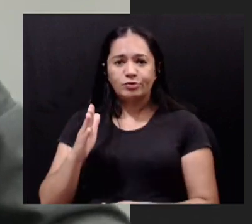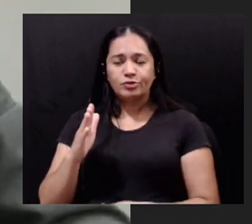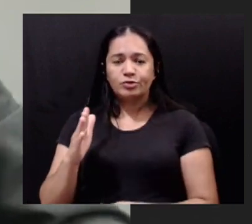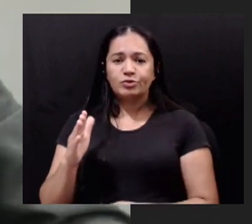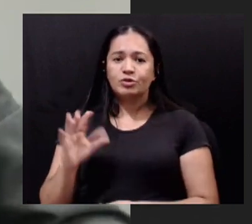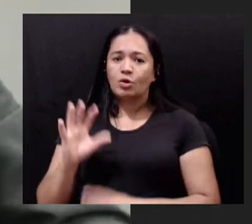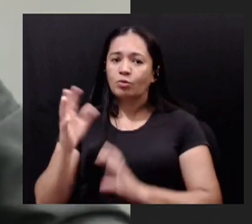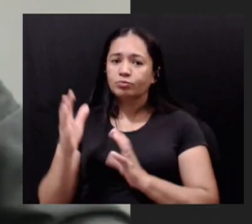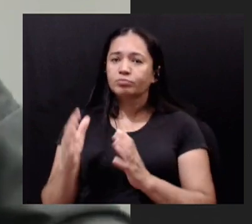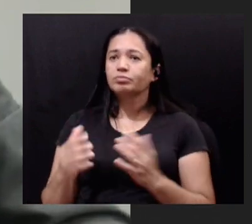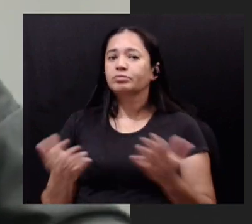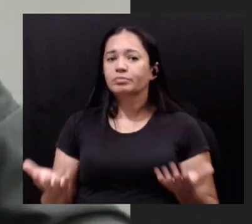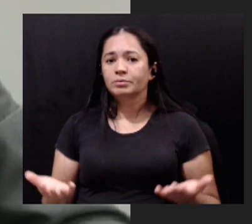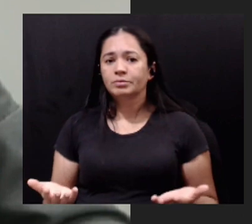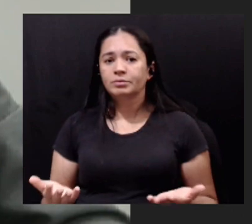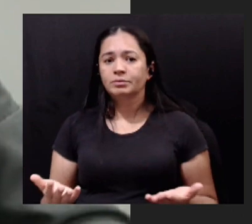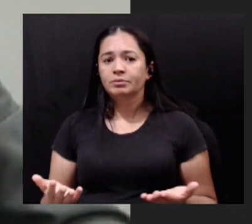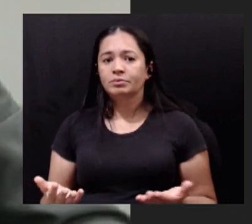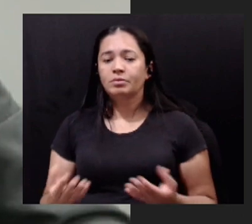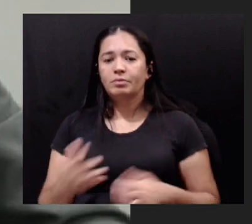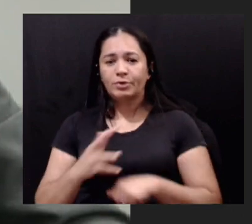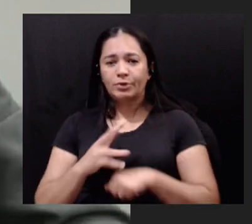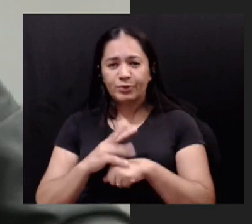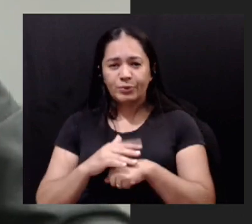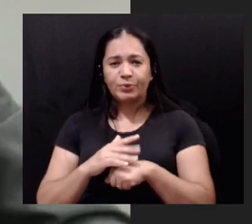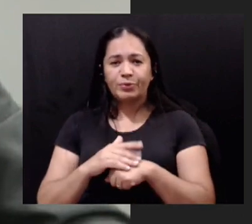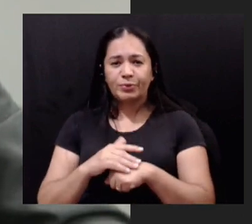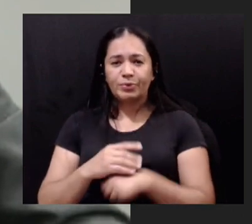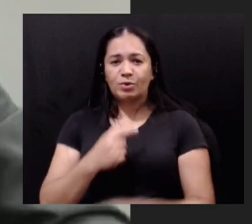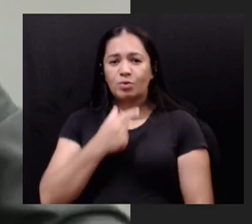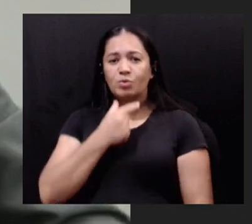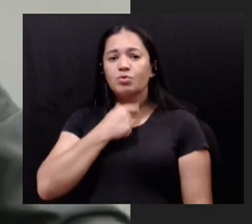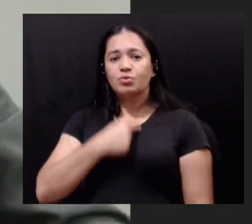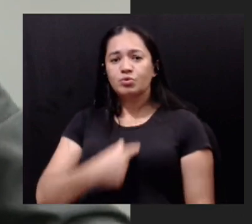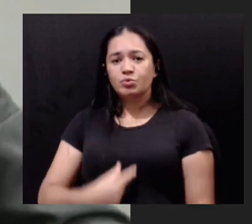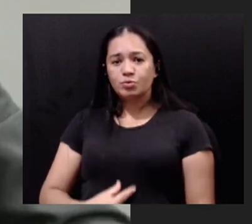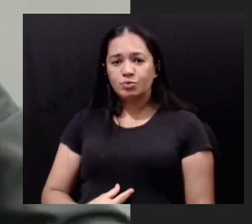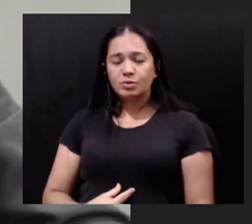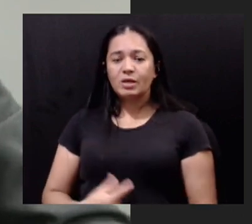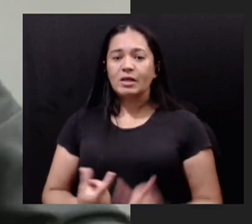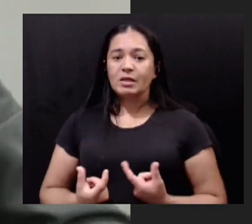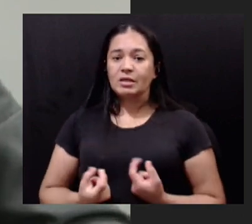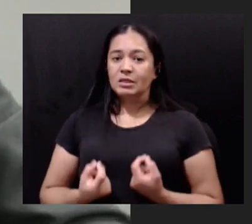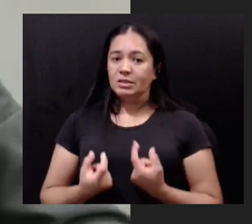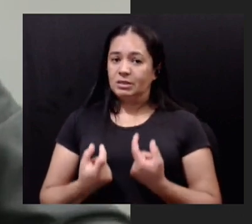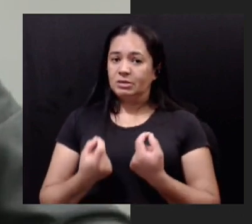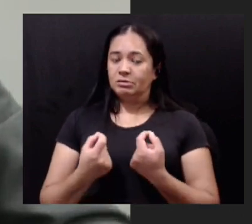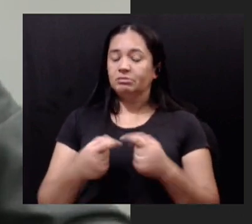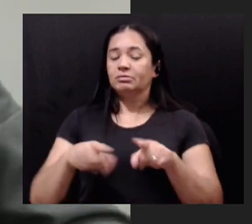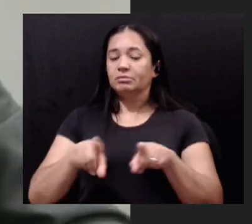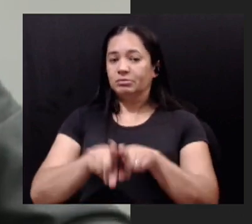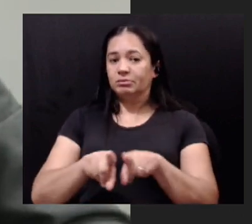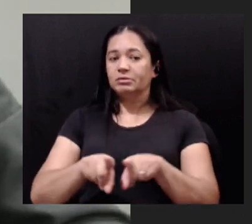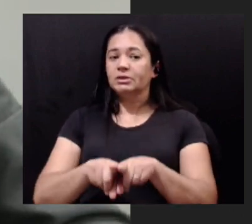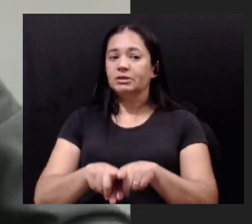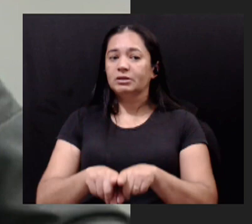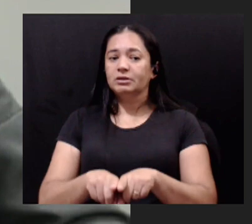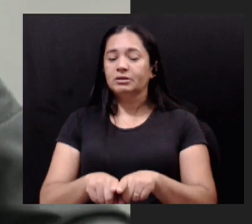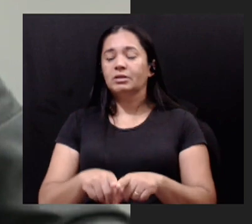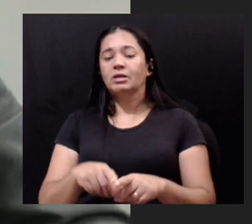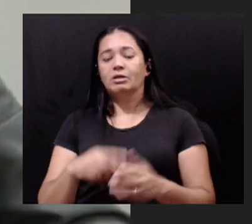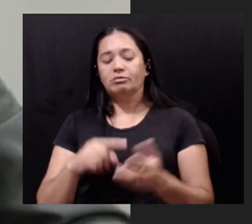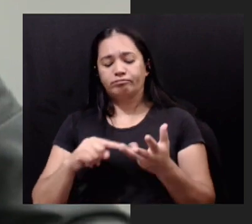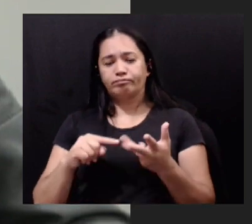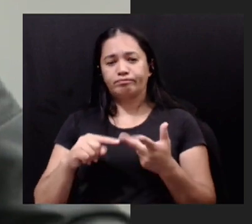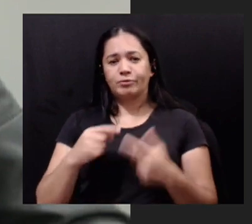para doenças da parte digestiva, para cânceres, né, de estômago, intestino delgado,